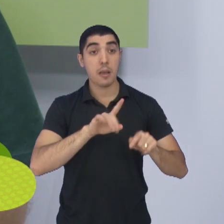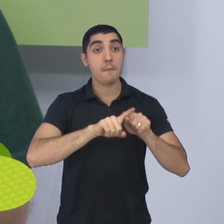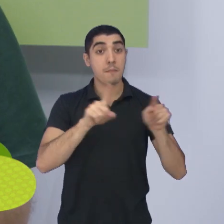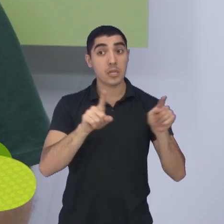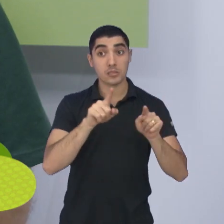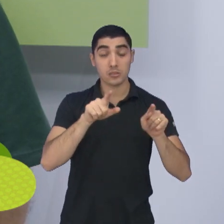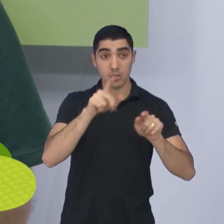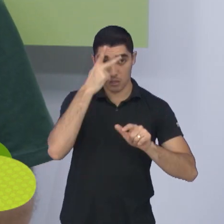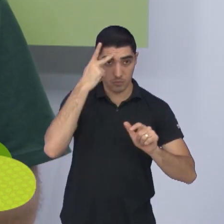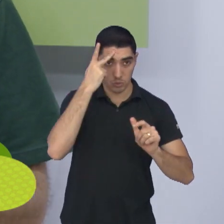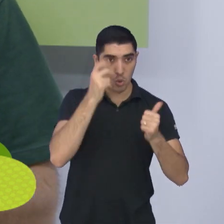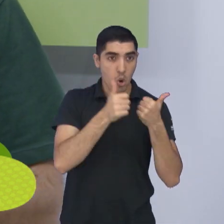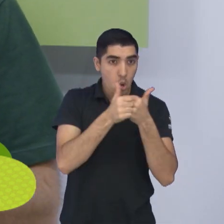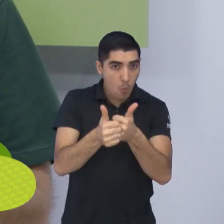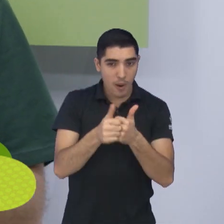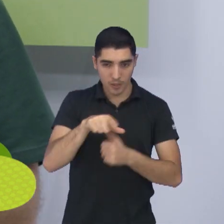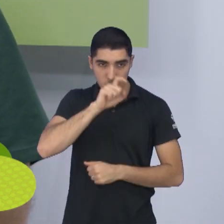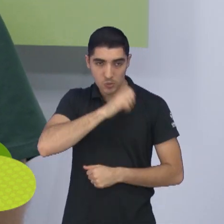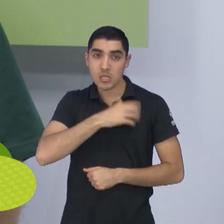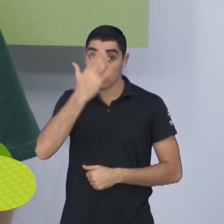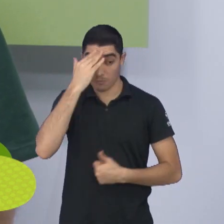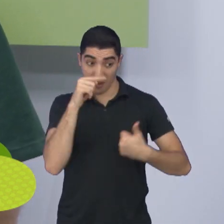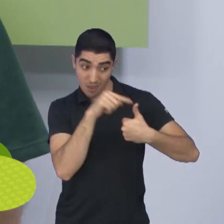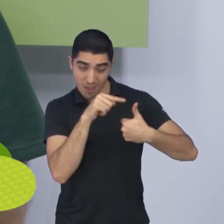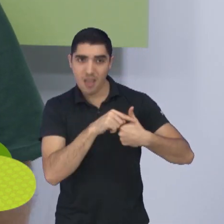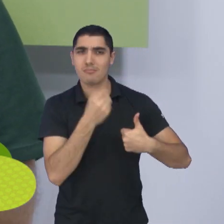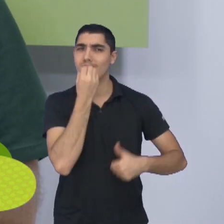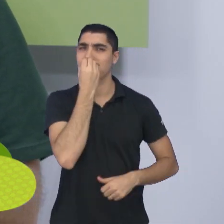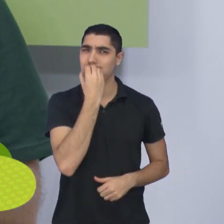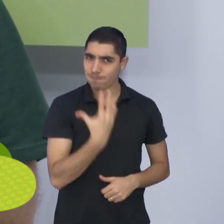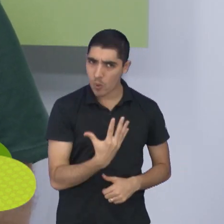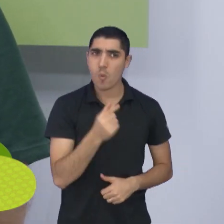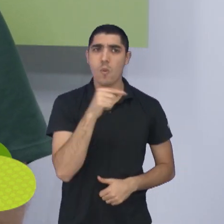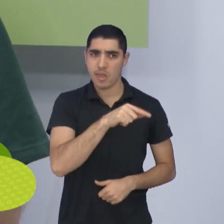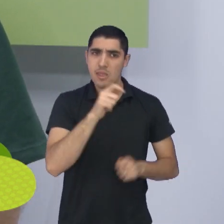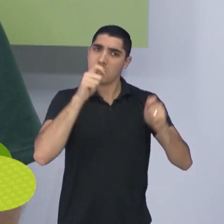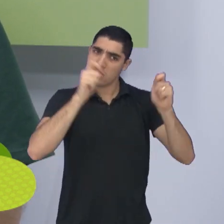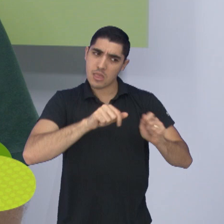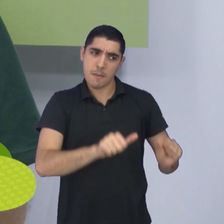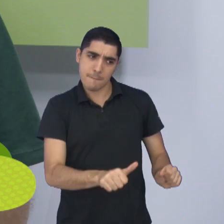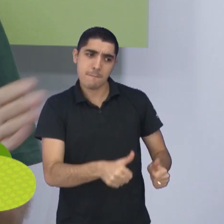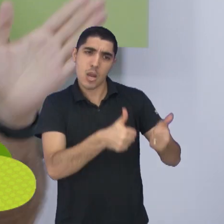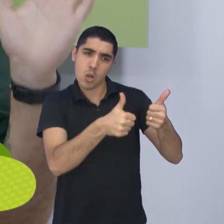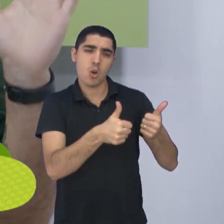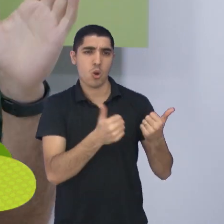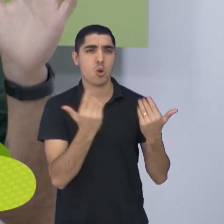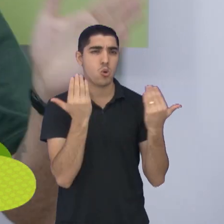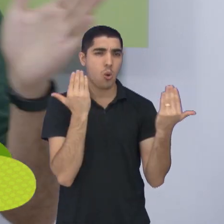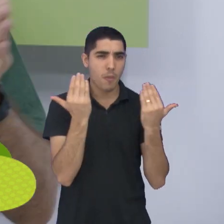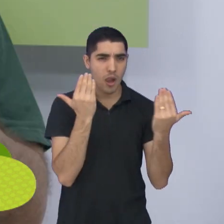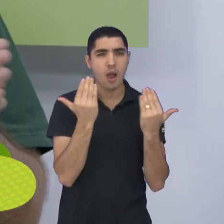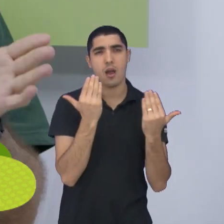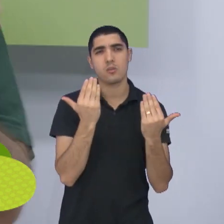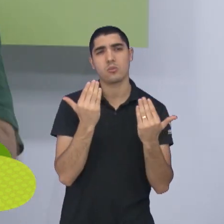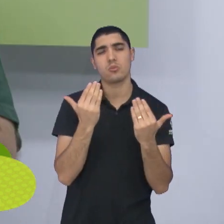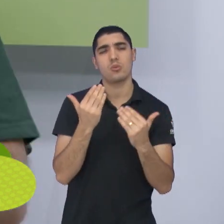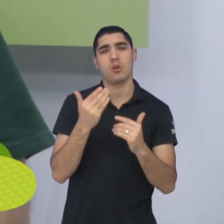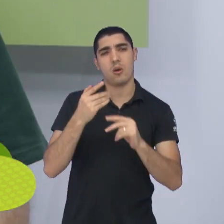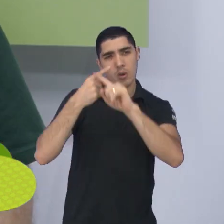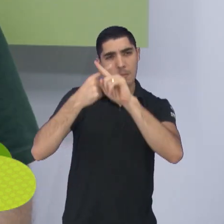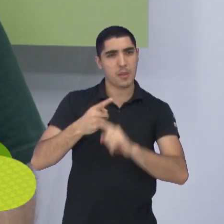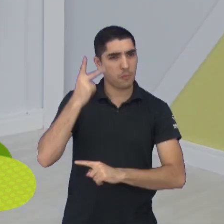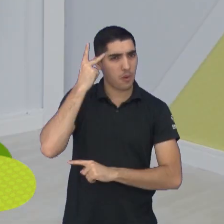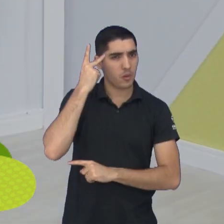2 anos sabe que o Nicolas é bom de bola, sabe que ele pode render muito mais do que ele rendeu do meio do Campeonato Paulista para